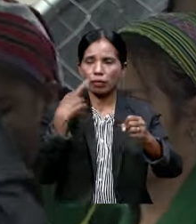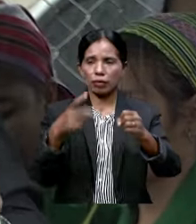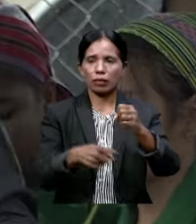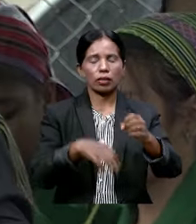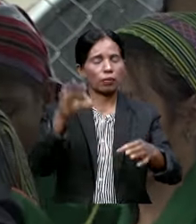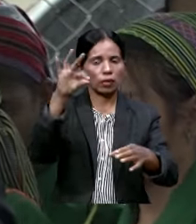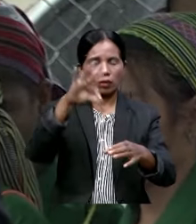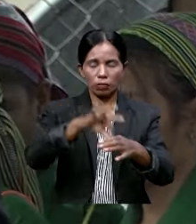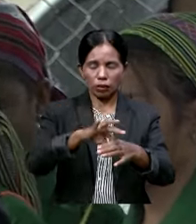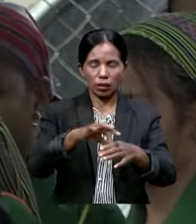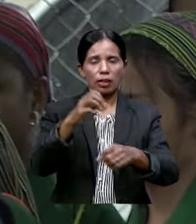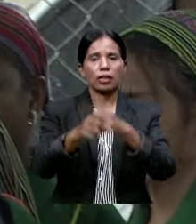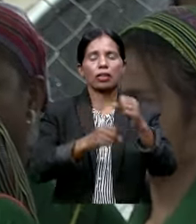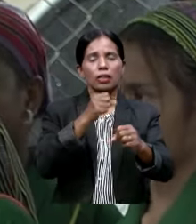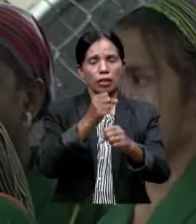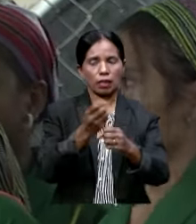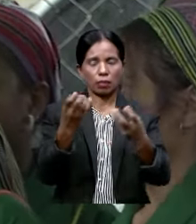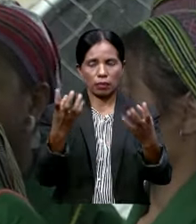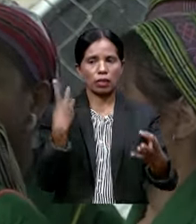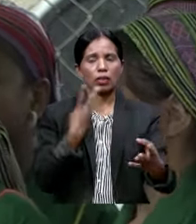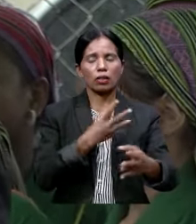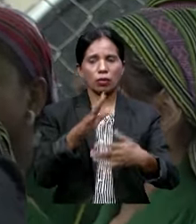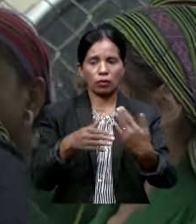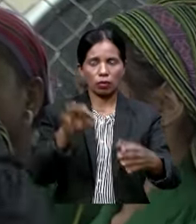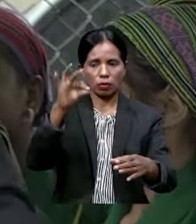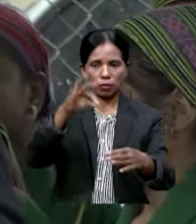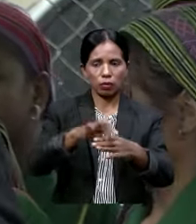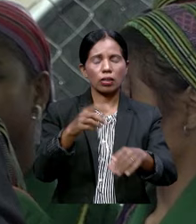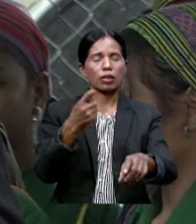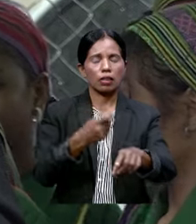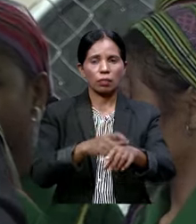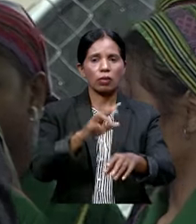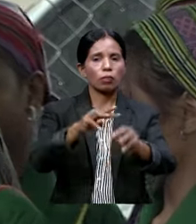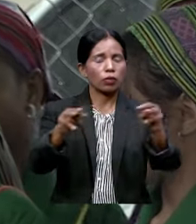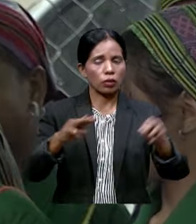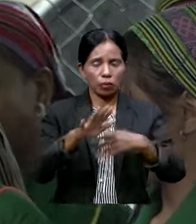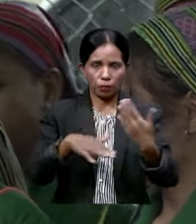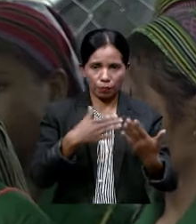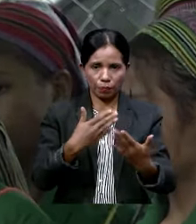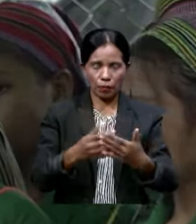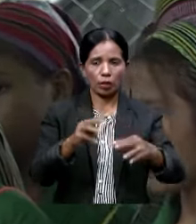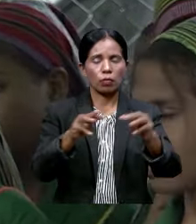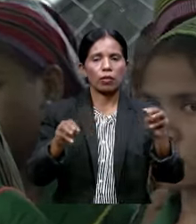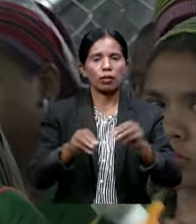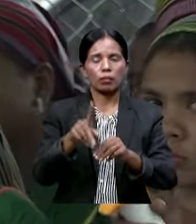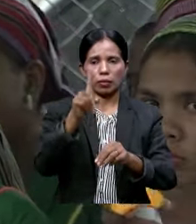toma. Tinan toma. Sei ta hoto bele kuda tempo toma ki municipio hototo. Municipio ida de